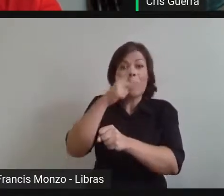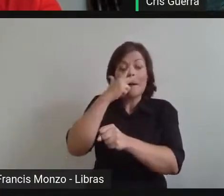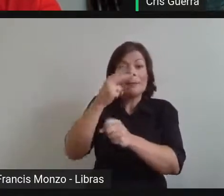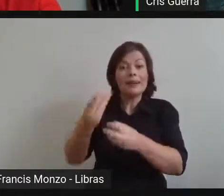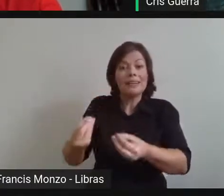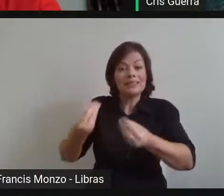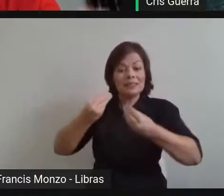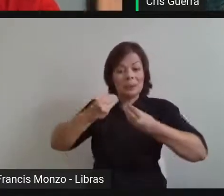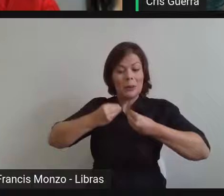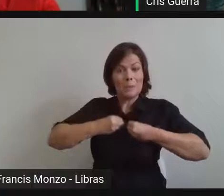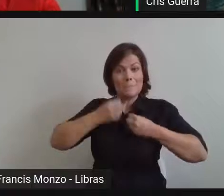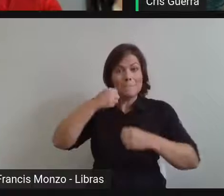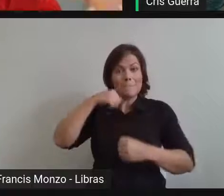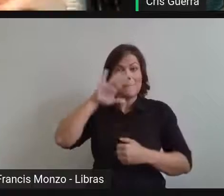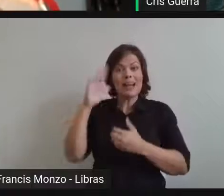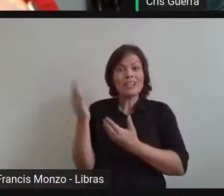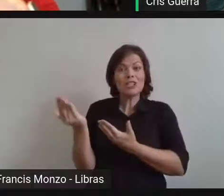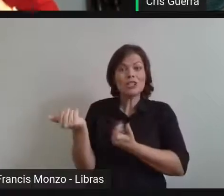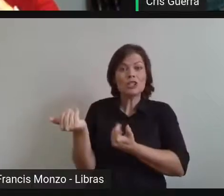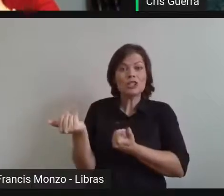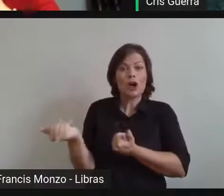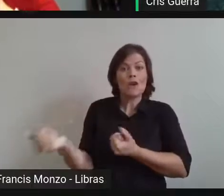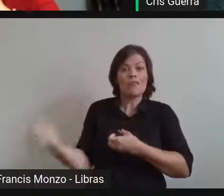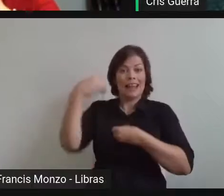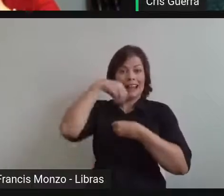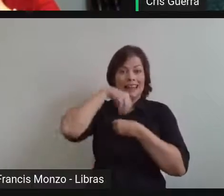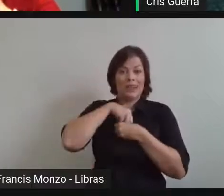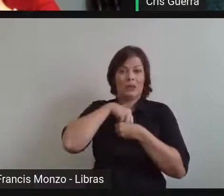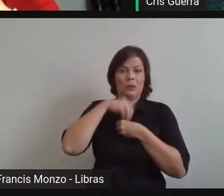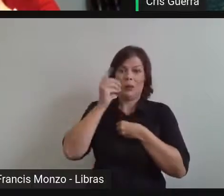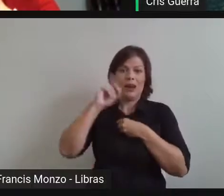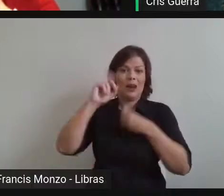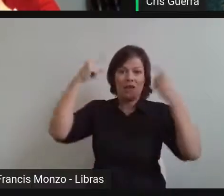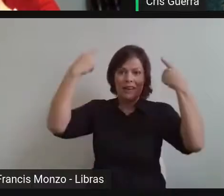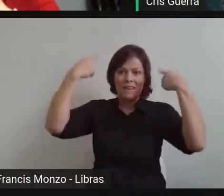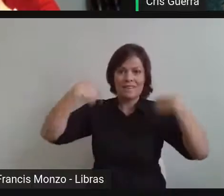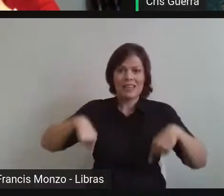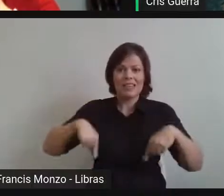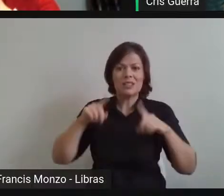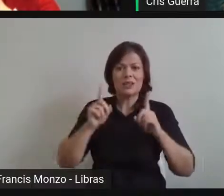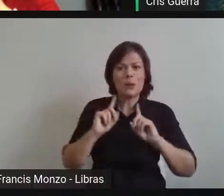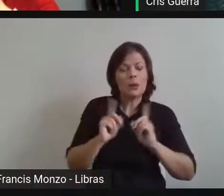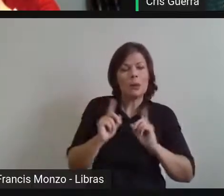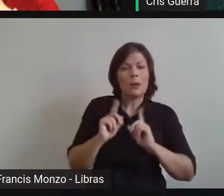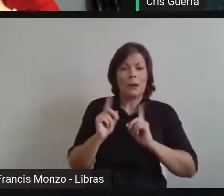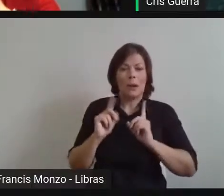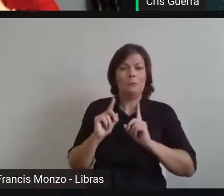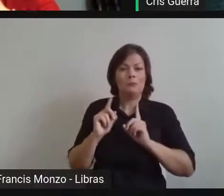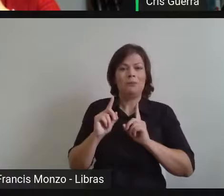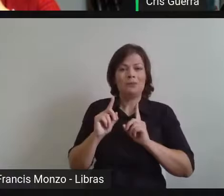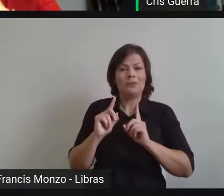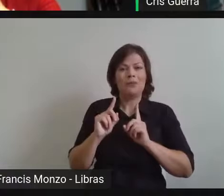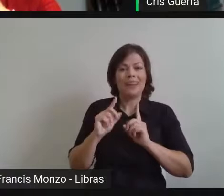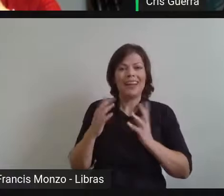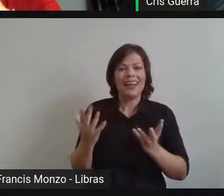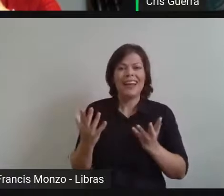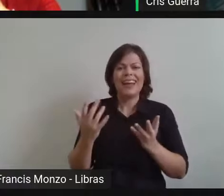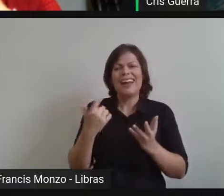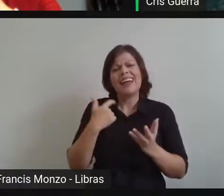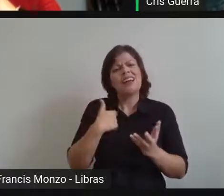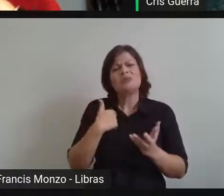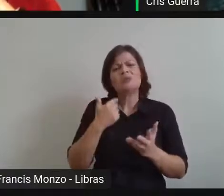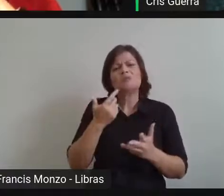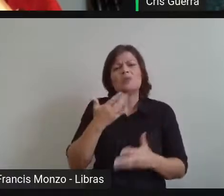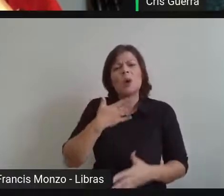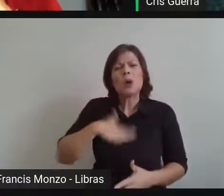aspectos, pelo menos por dentro. Não tô nem falando de rejuvenescimento físico. Acho que eu nem gosto de usar a palavra rejuvenescer,